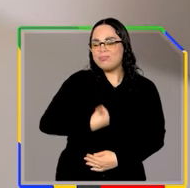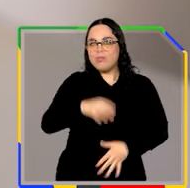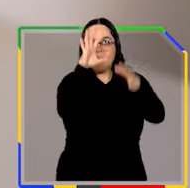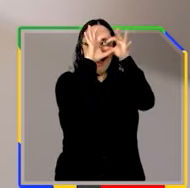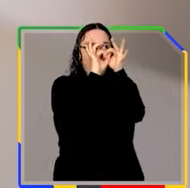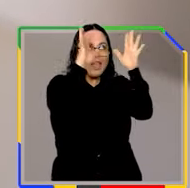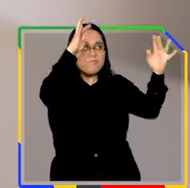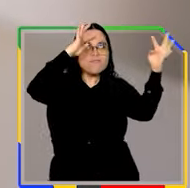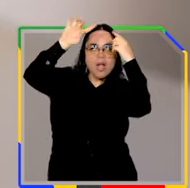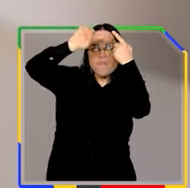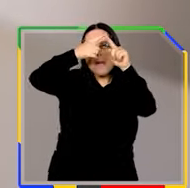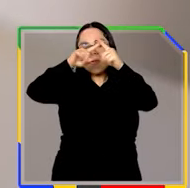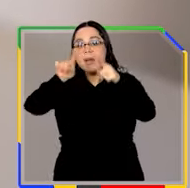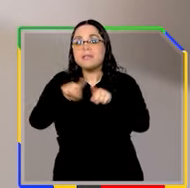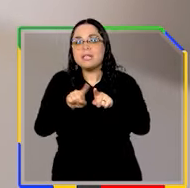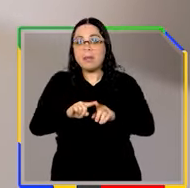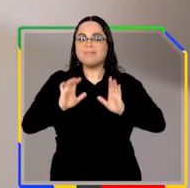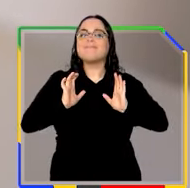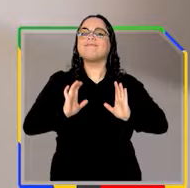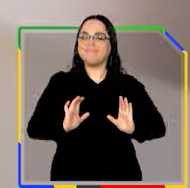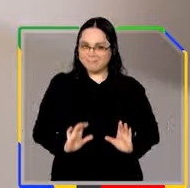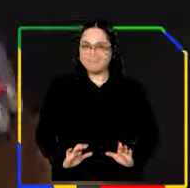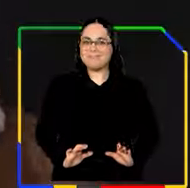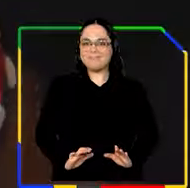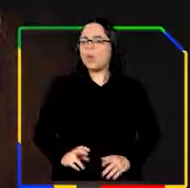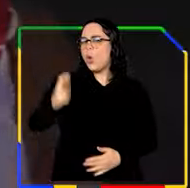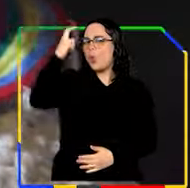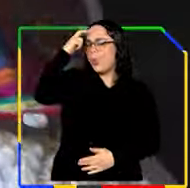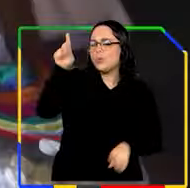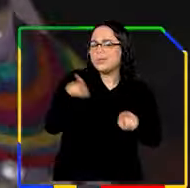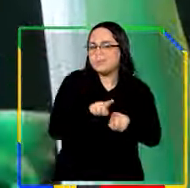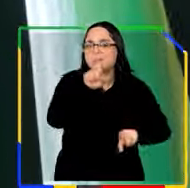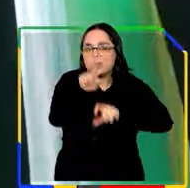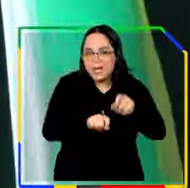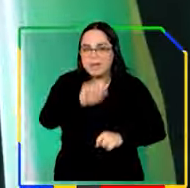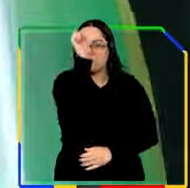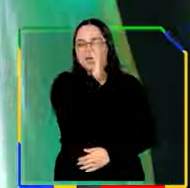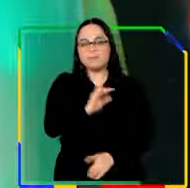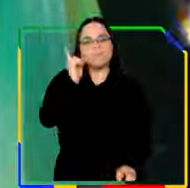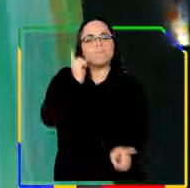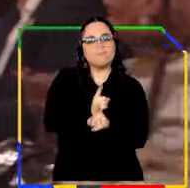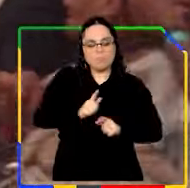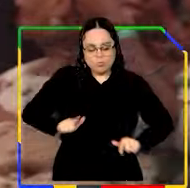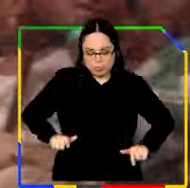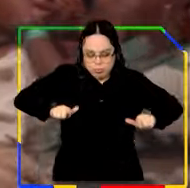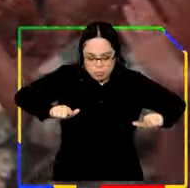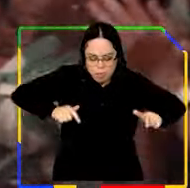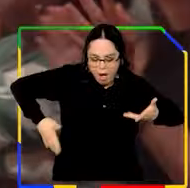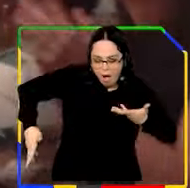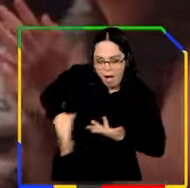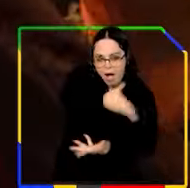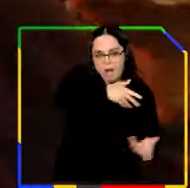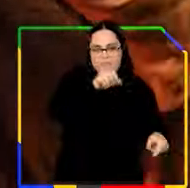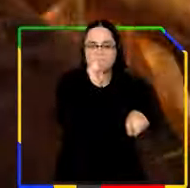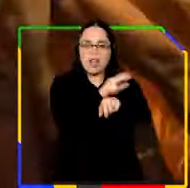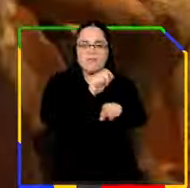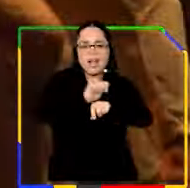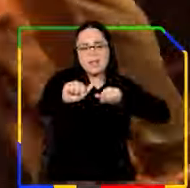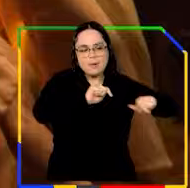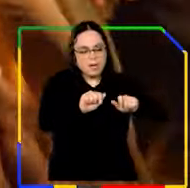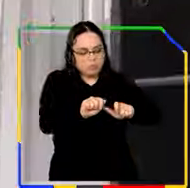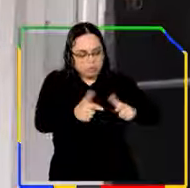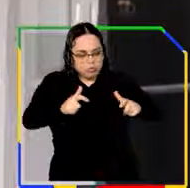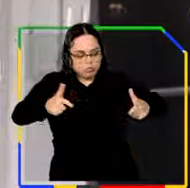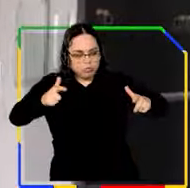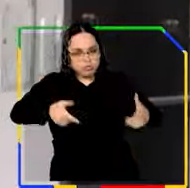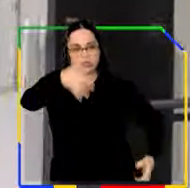liberdade de pensamento e a prática da cidadania. É também na cultura que o Brasil encontra espaço para crescer com geração de emprego